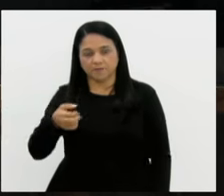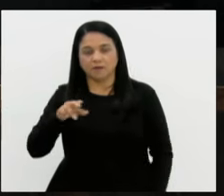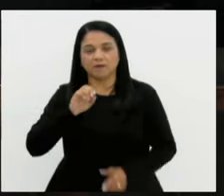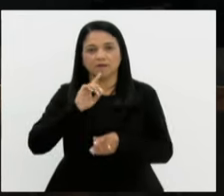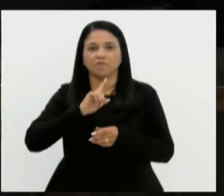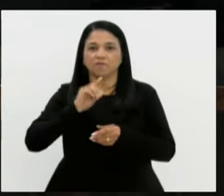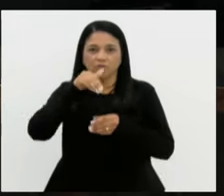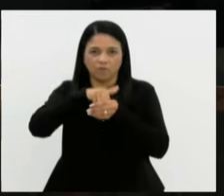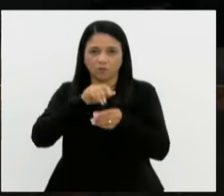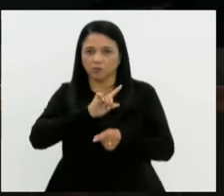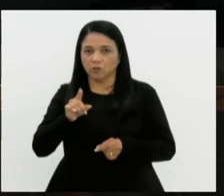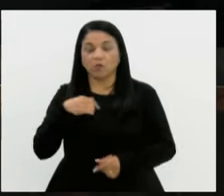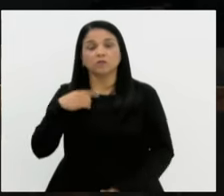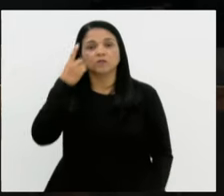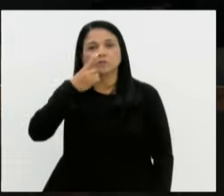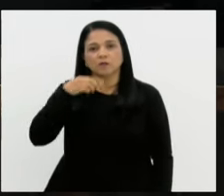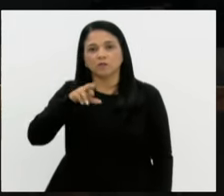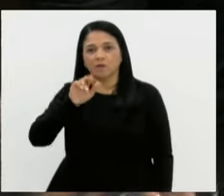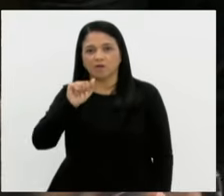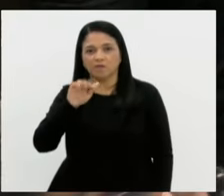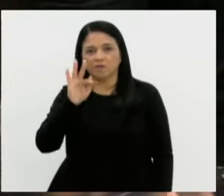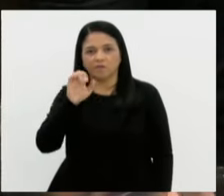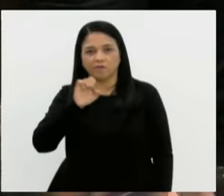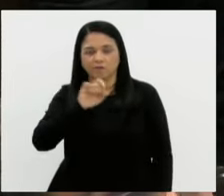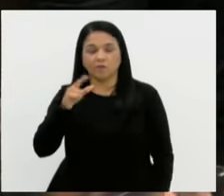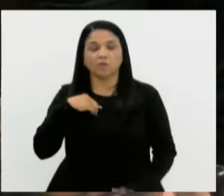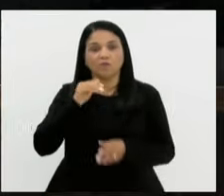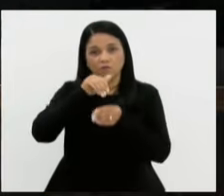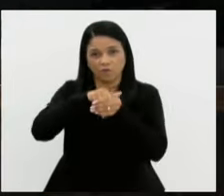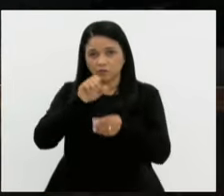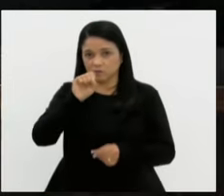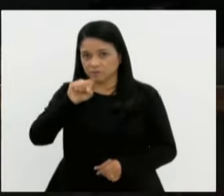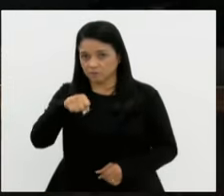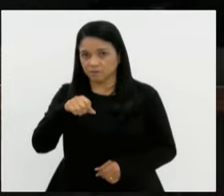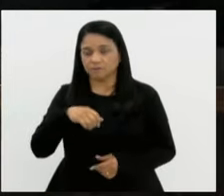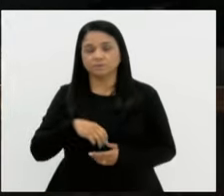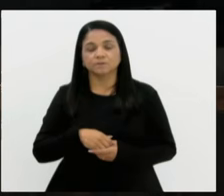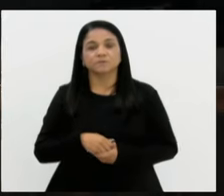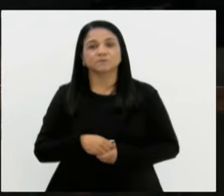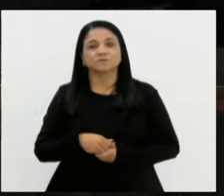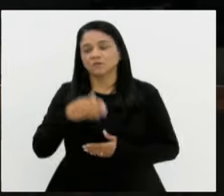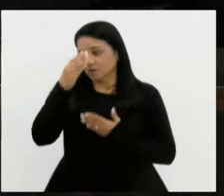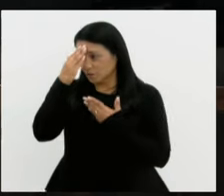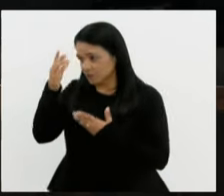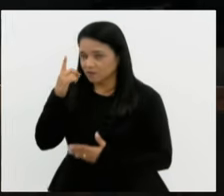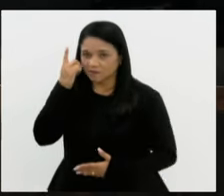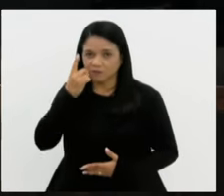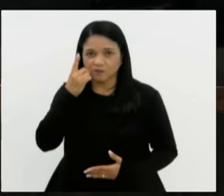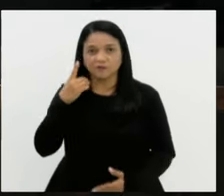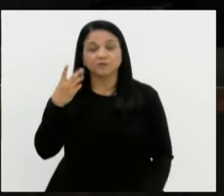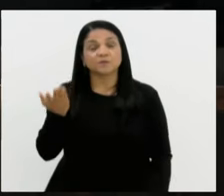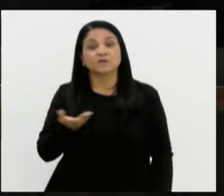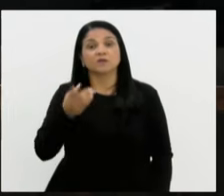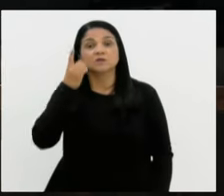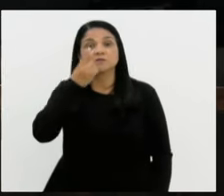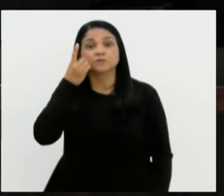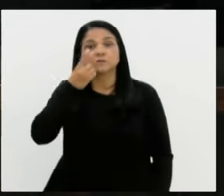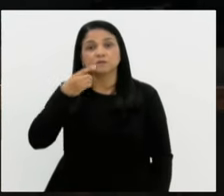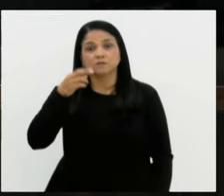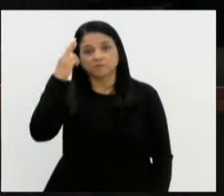Nobre. Meu voto é sim, presidente. Obrigado. Deputada Renata Souza.